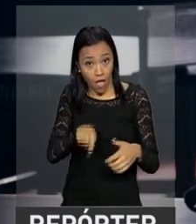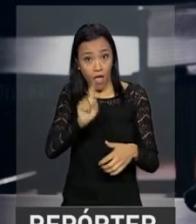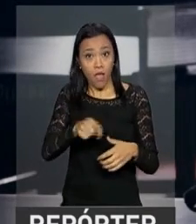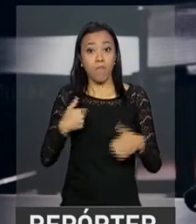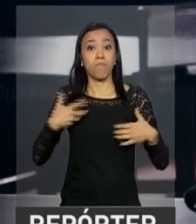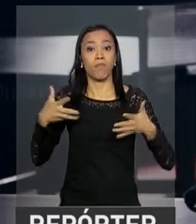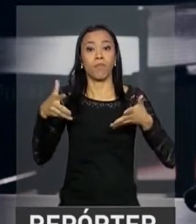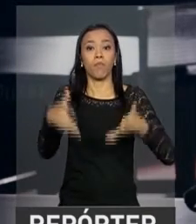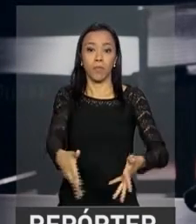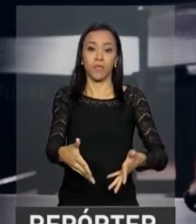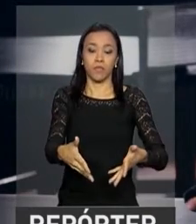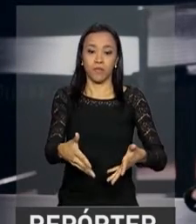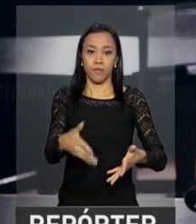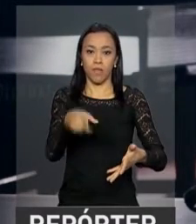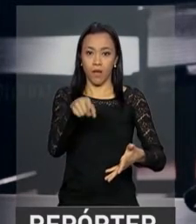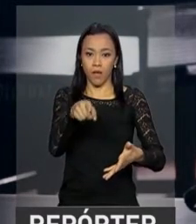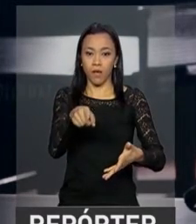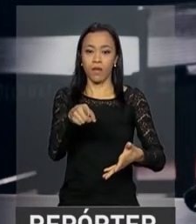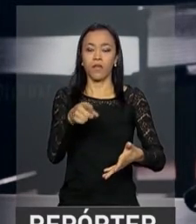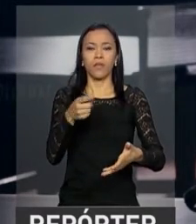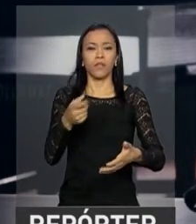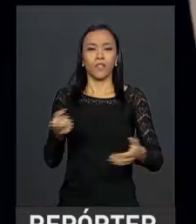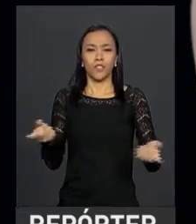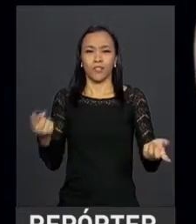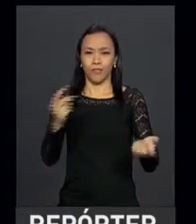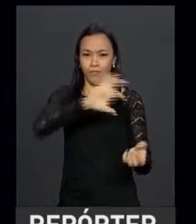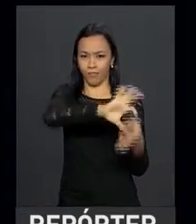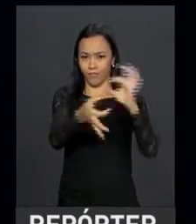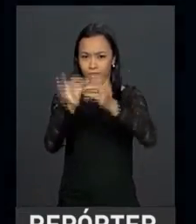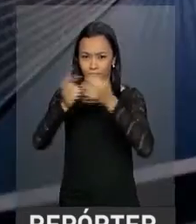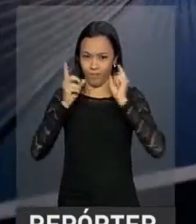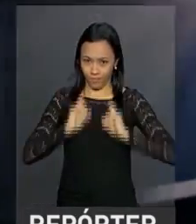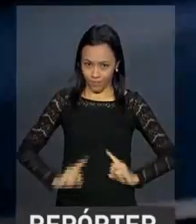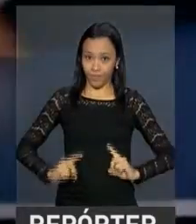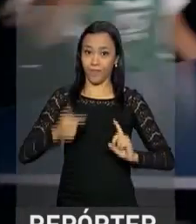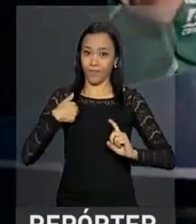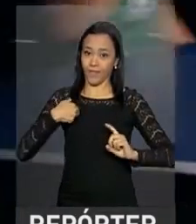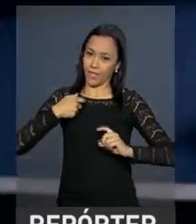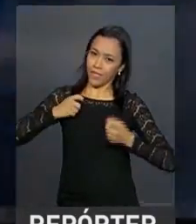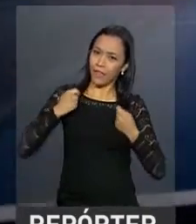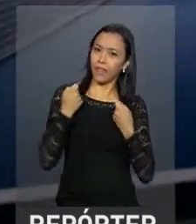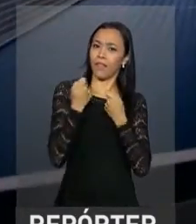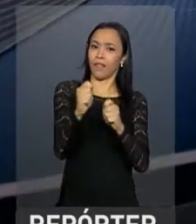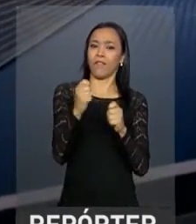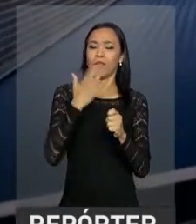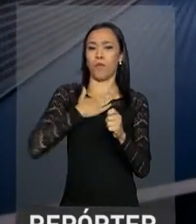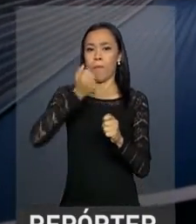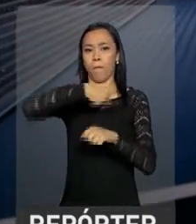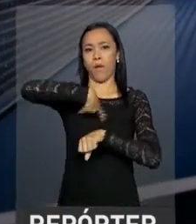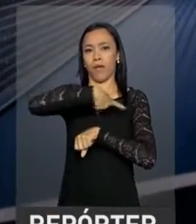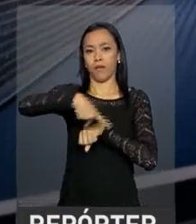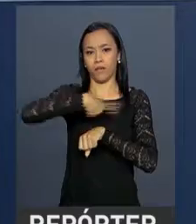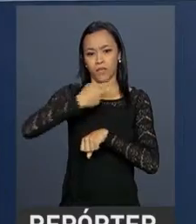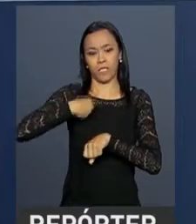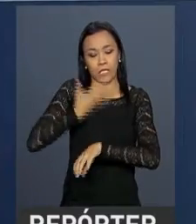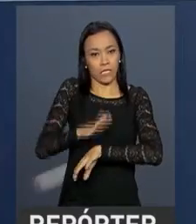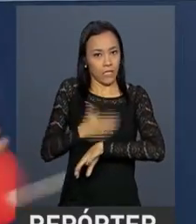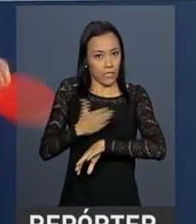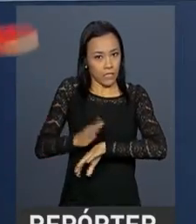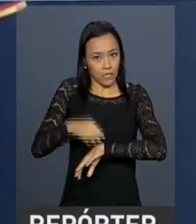participar e os jogos paralímpicos e defender o País a gente está treinando